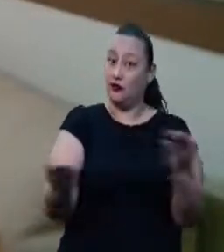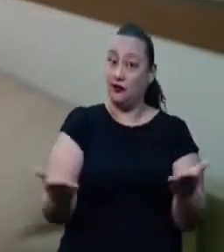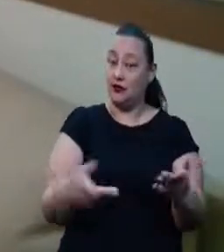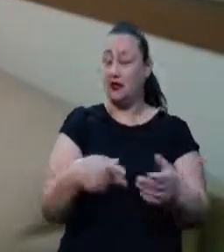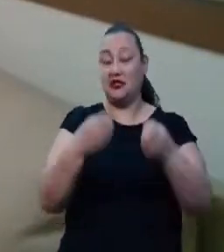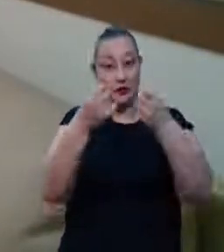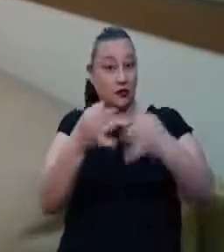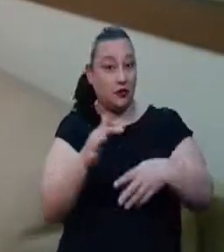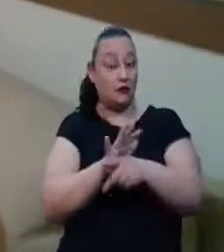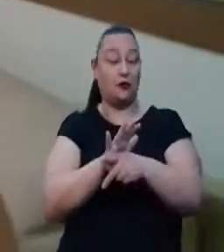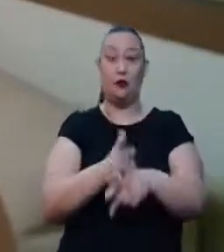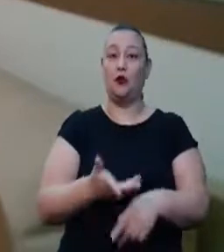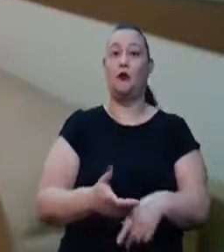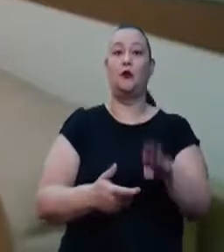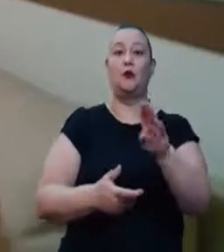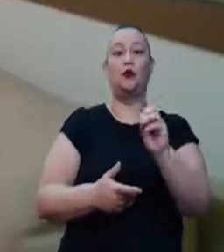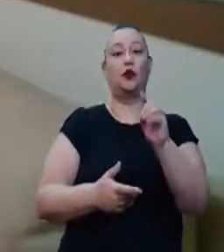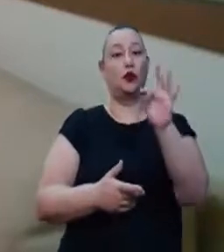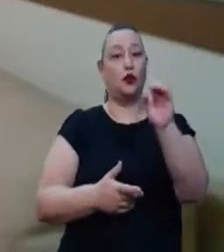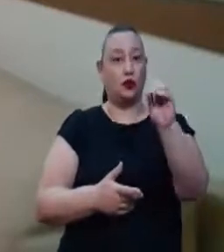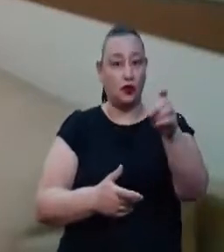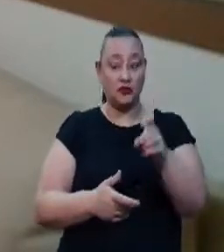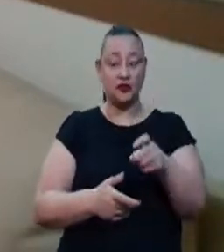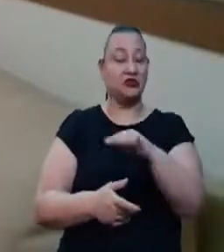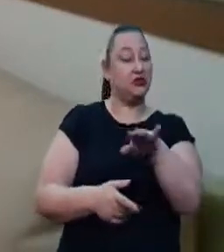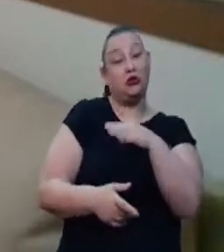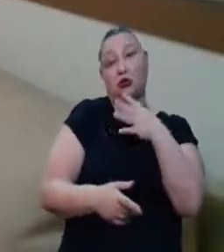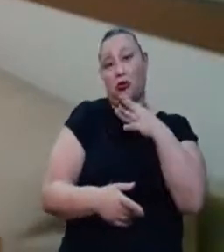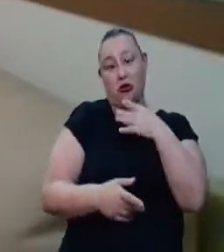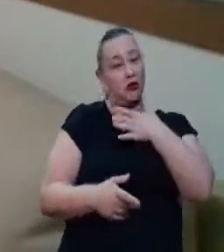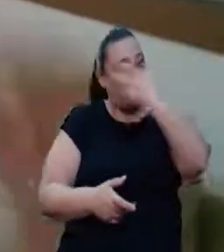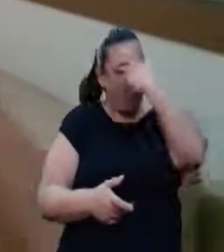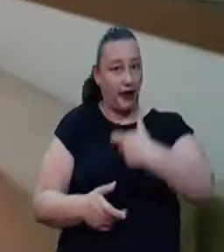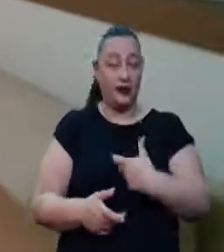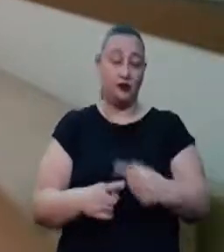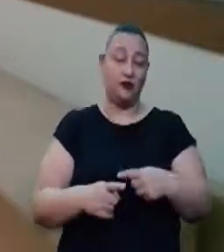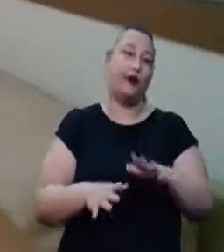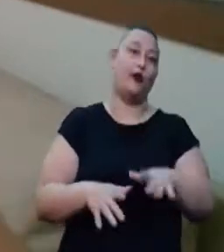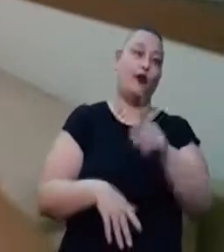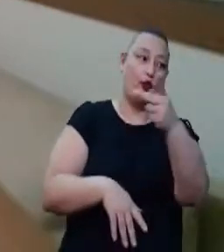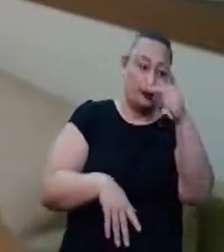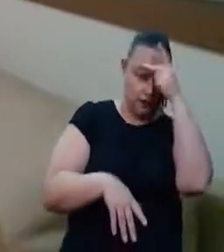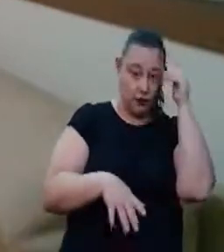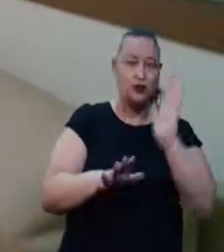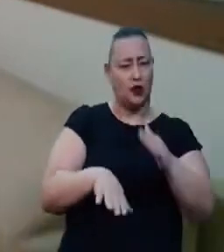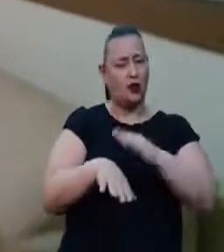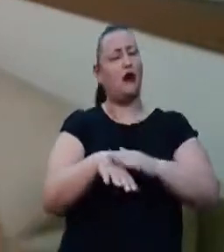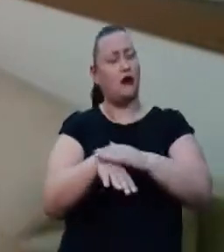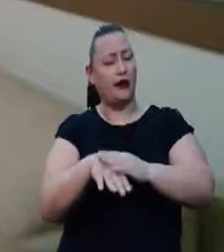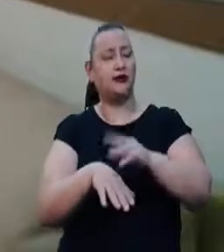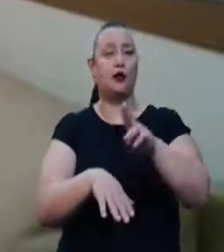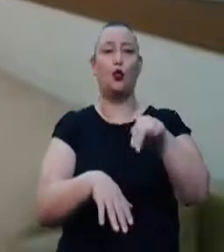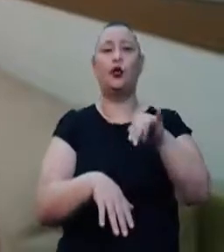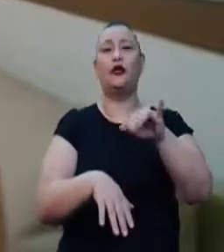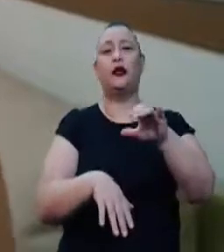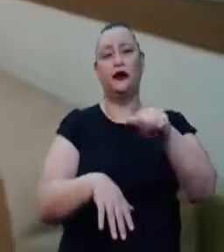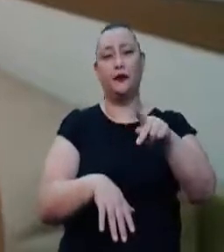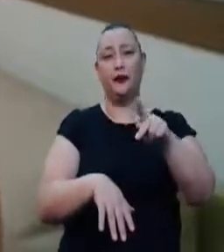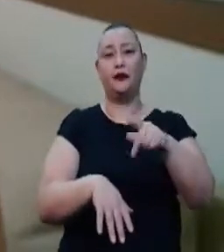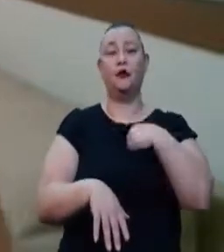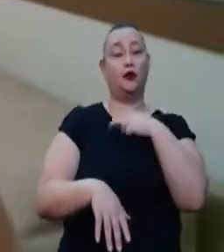sobre toxina. Para quem não me conhece, que muitos pacientes já me conhecem, já passaram pela gente na Unicamp, meu